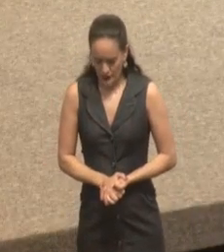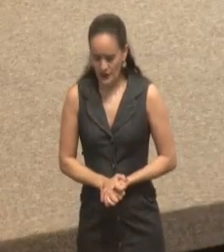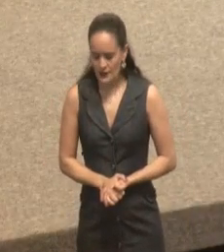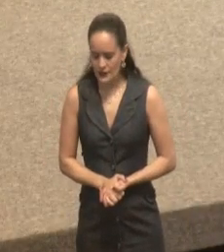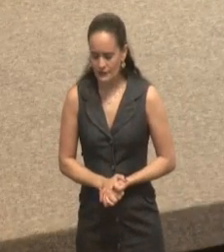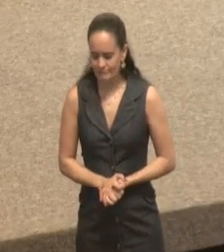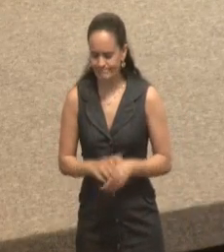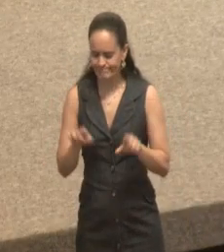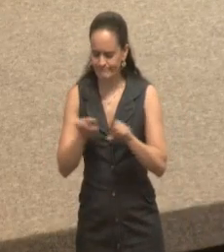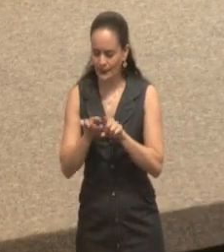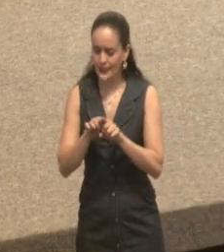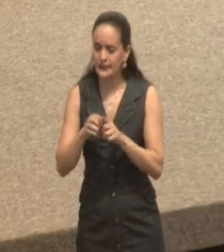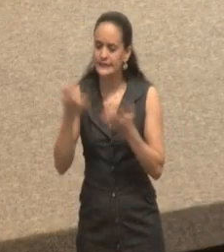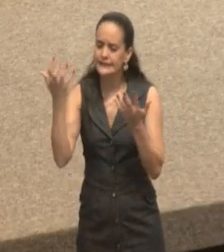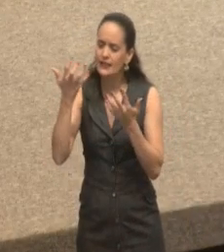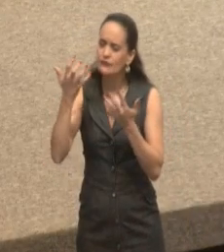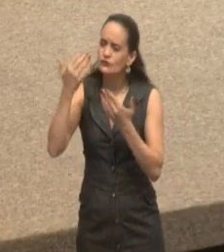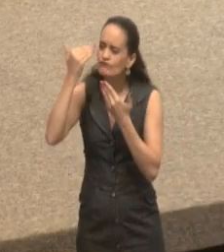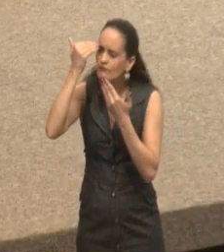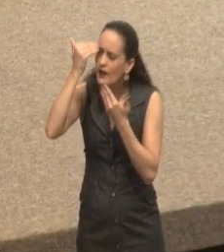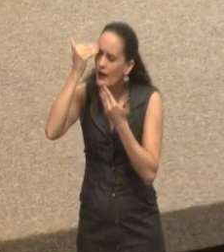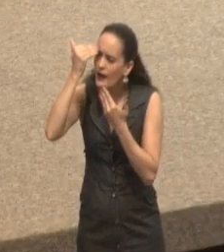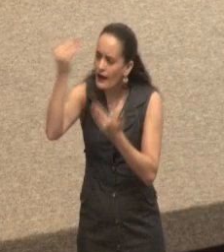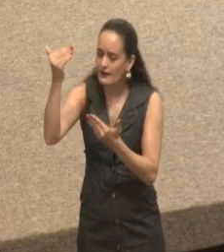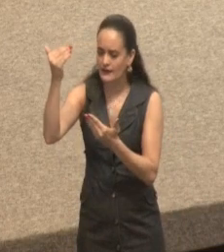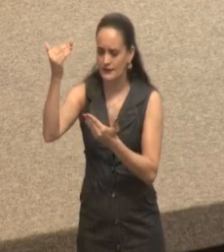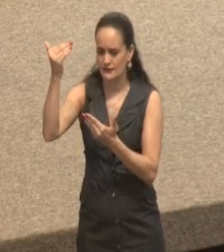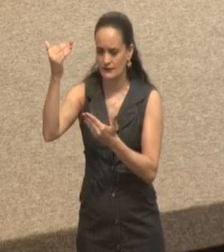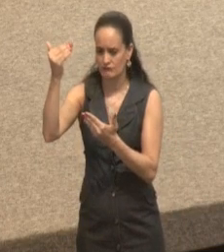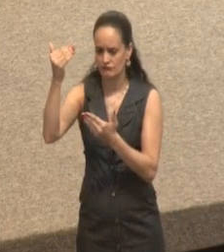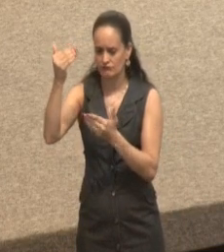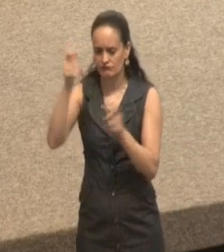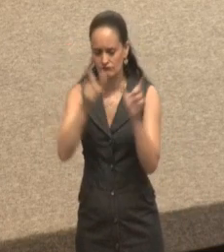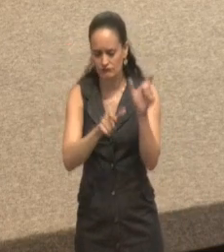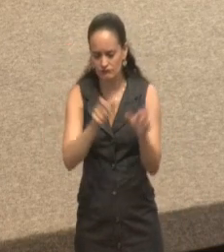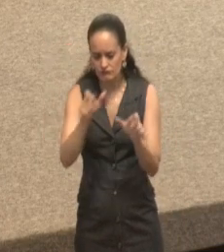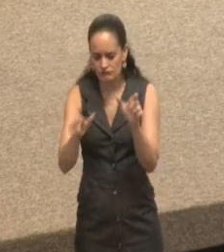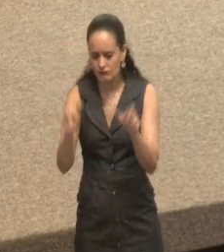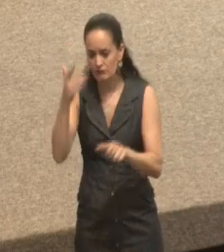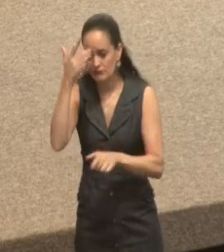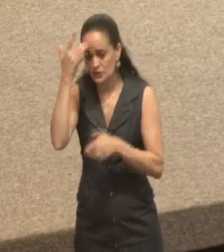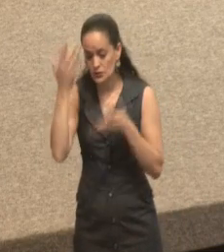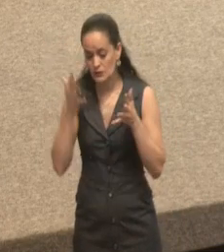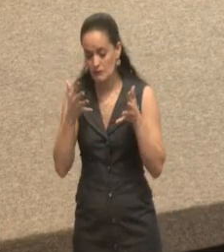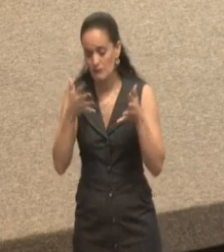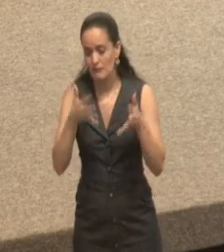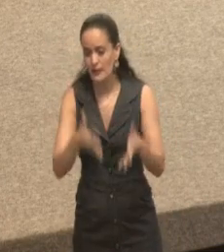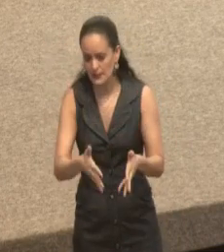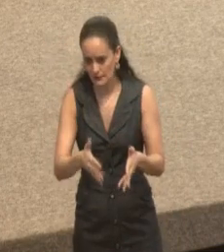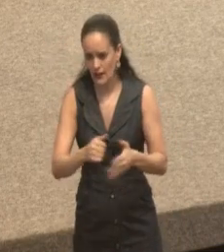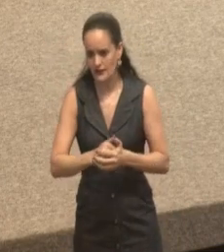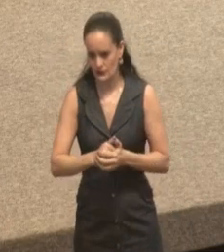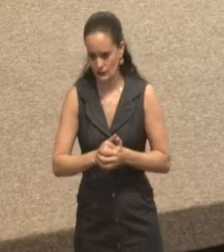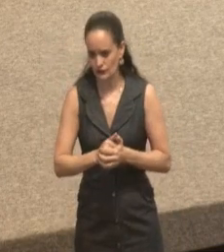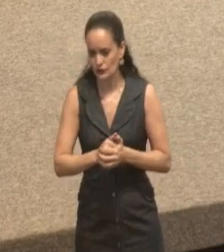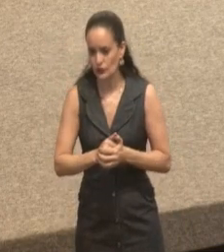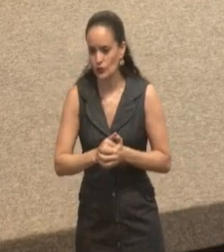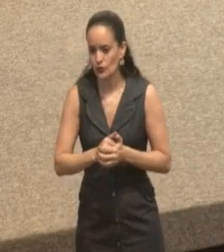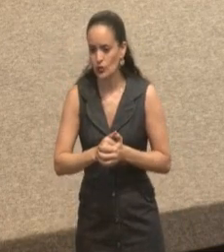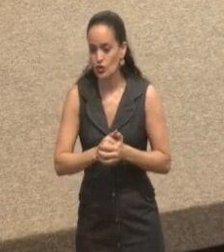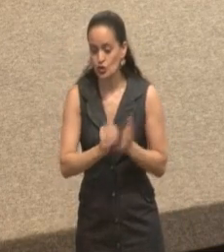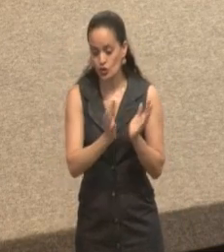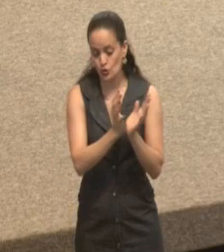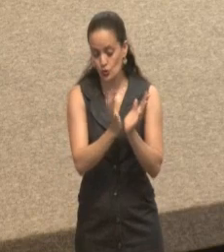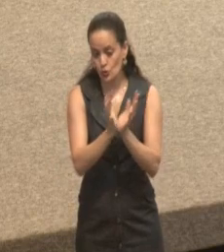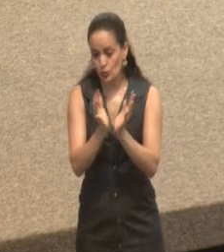Queremos também agradecer por aqueles irmãos que participaram deste seminário, pequenos grupos multiplicadores,